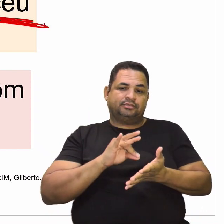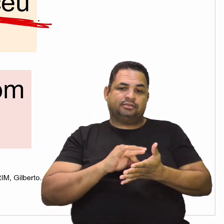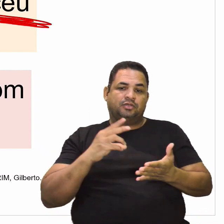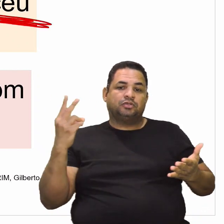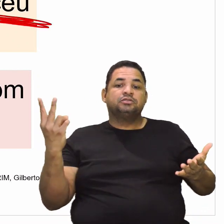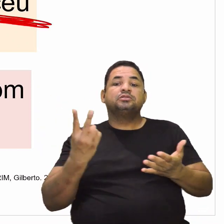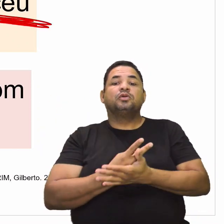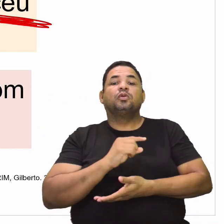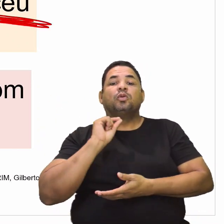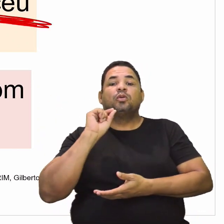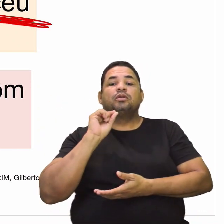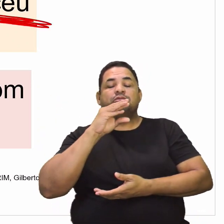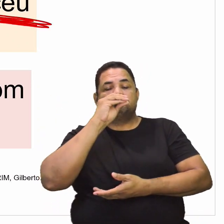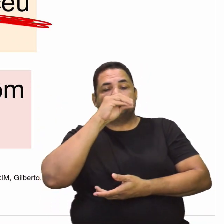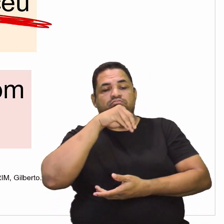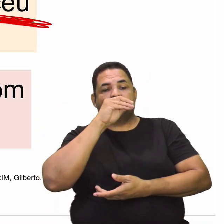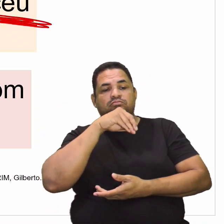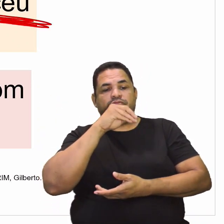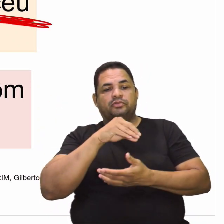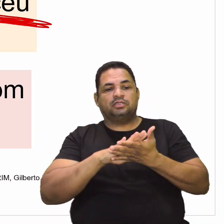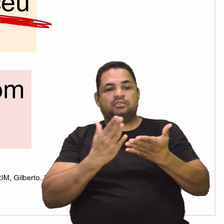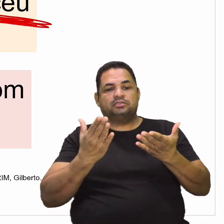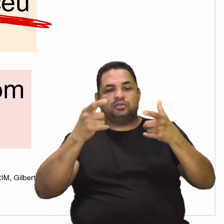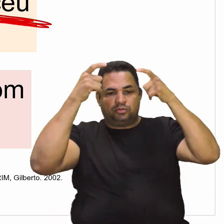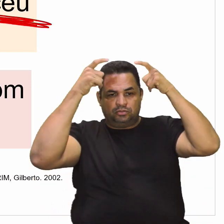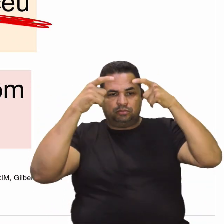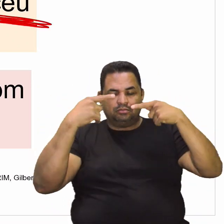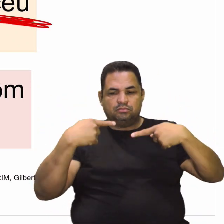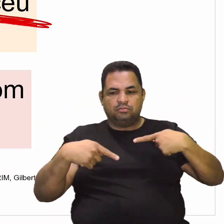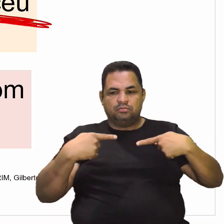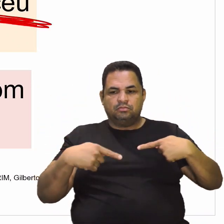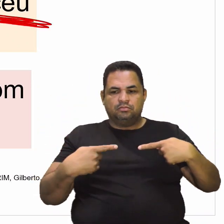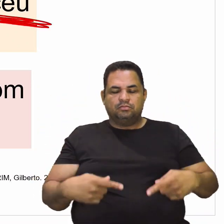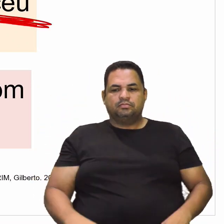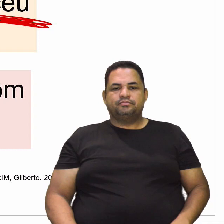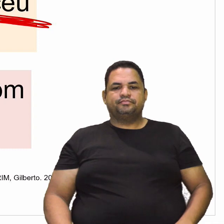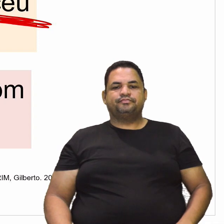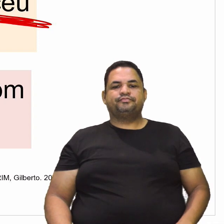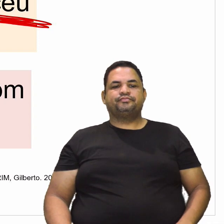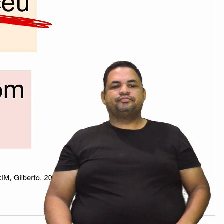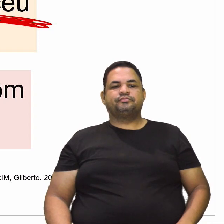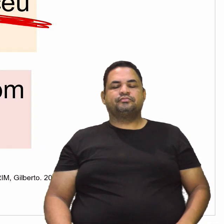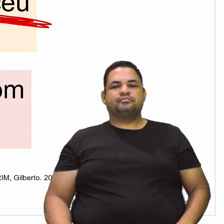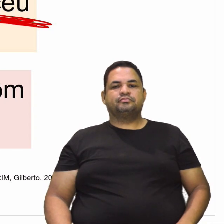quê? Enfraquecer o reino politicamente.